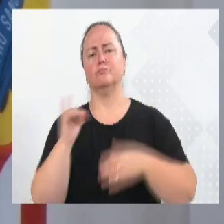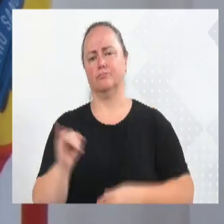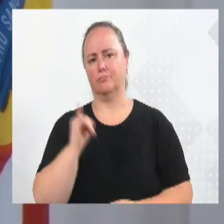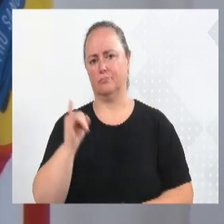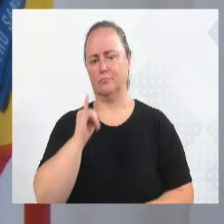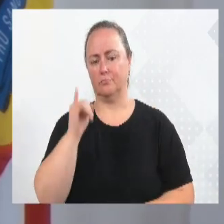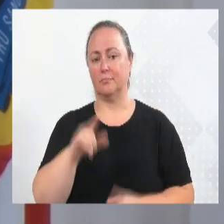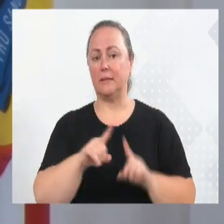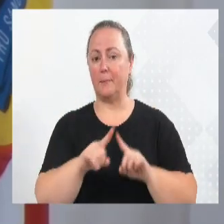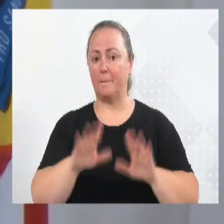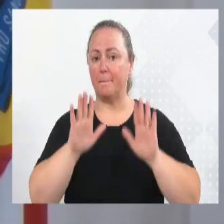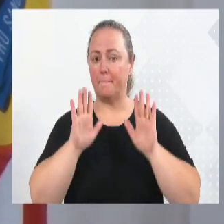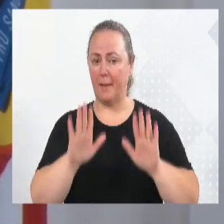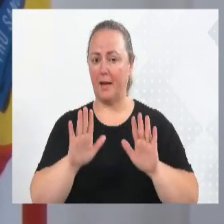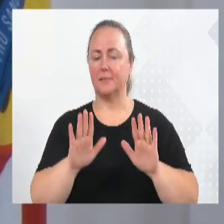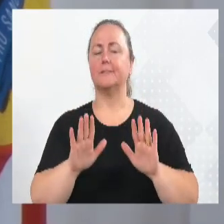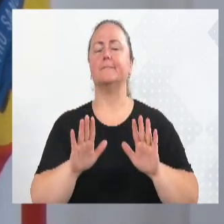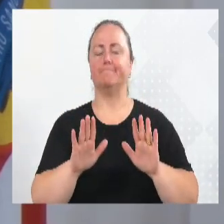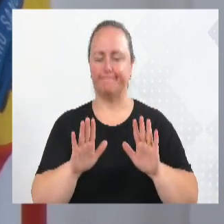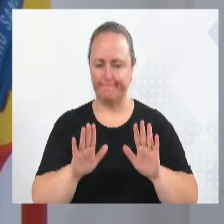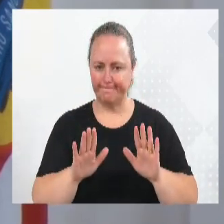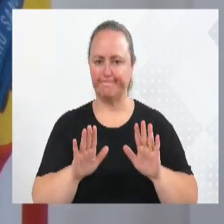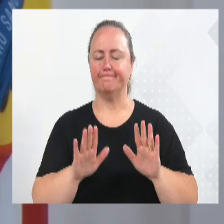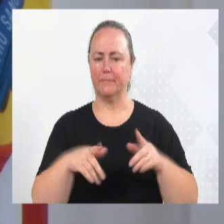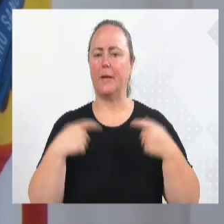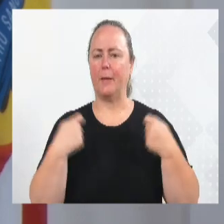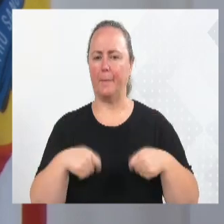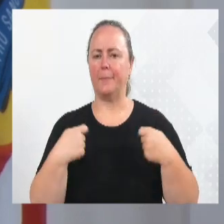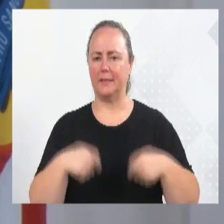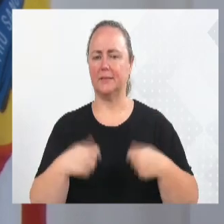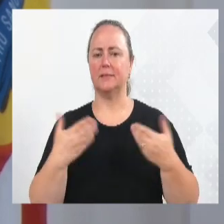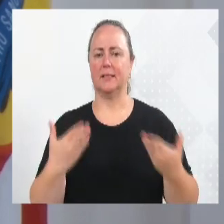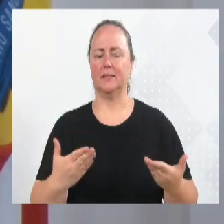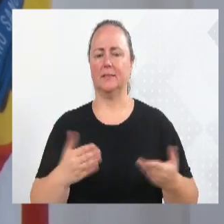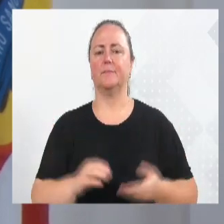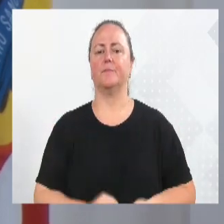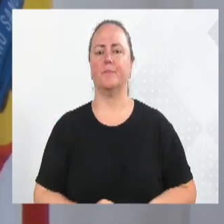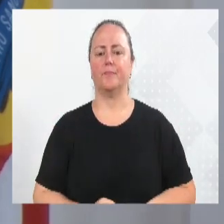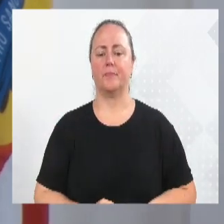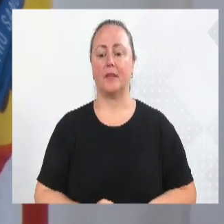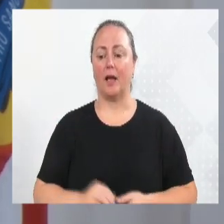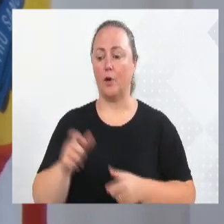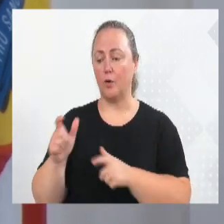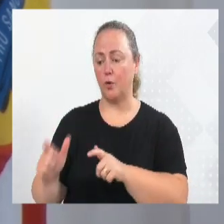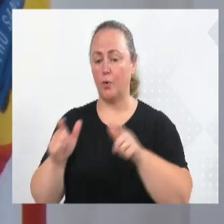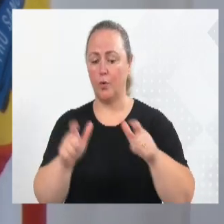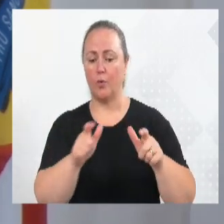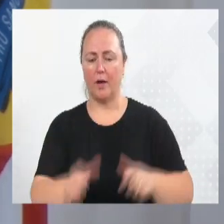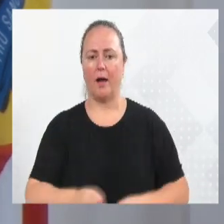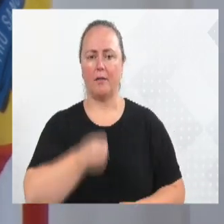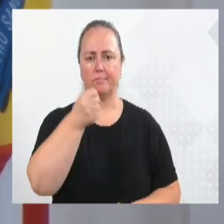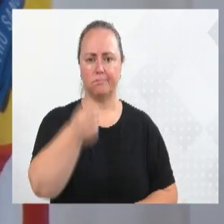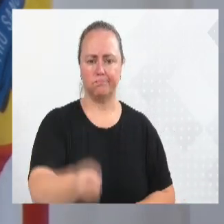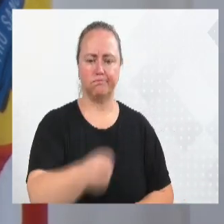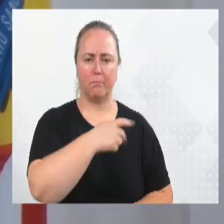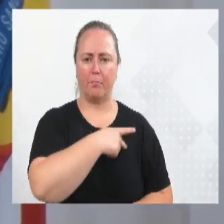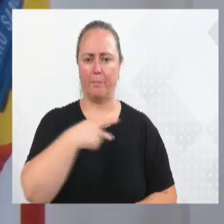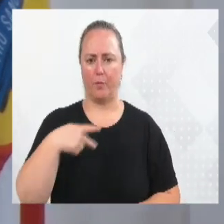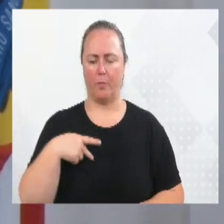mas para isso exige algumas questões exige daqueles que ocupam os espaços públicos